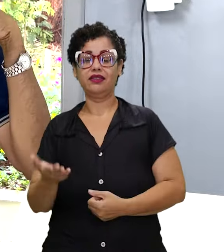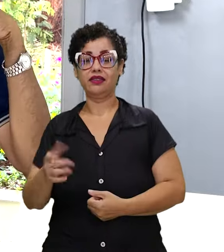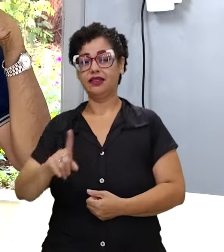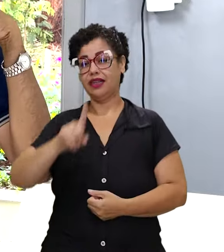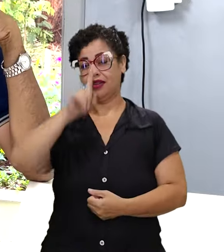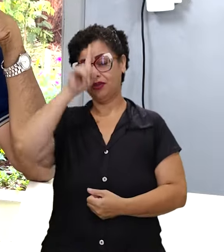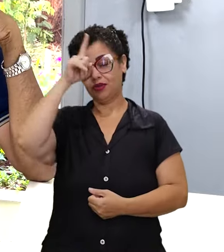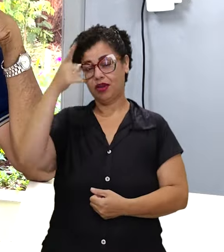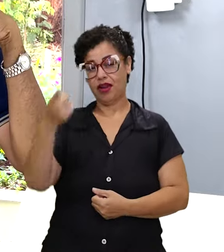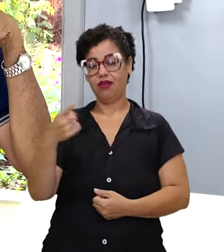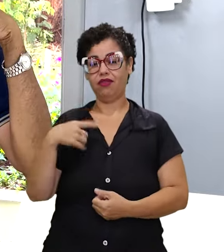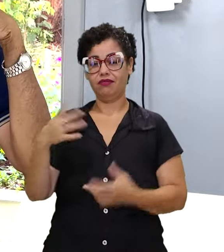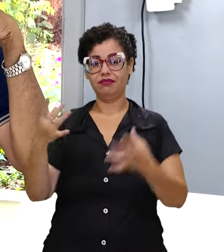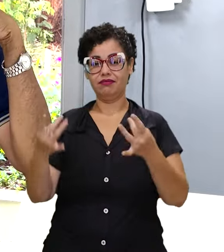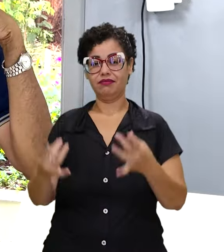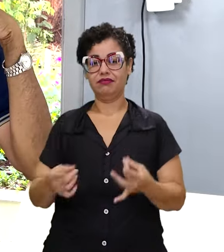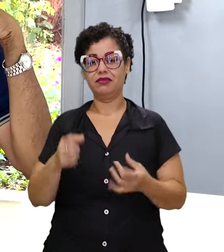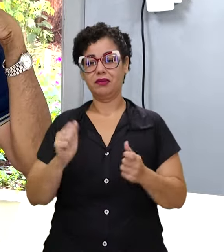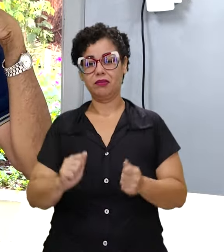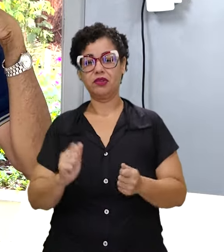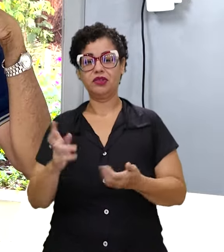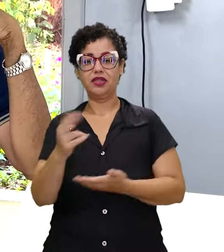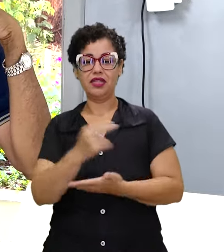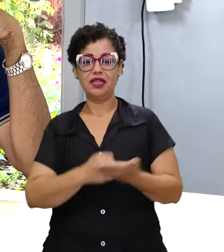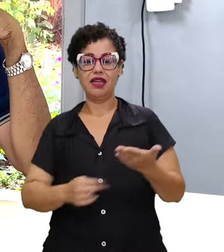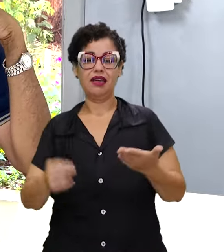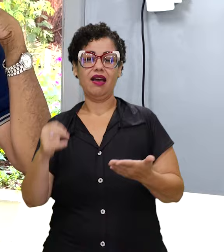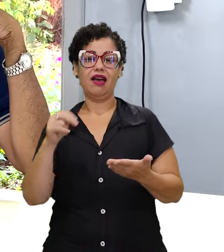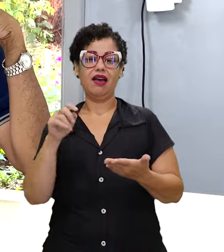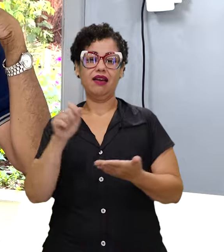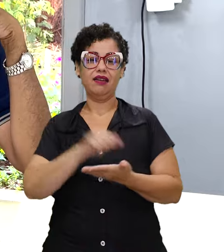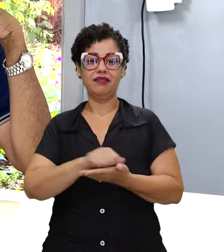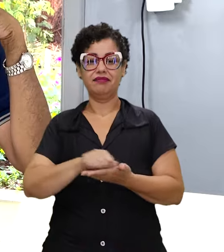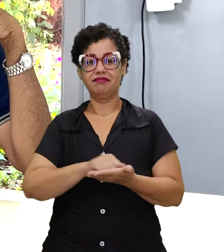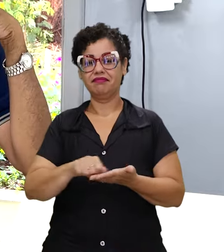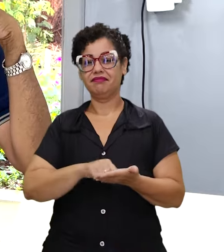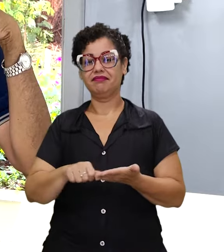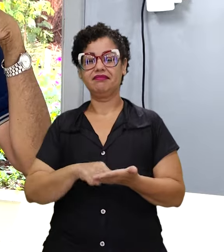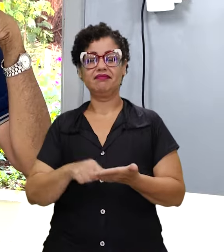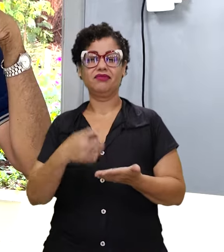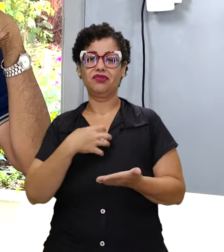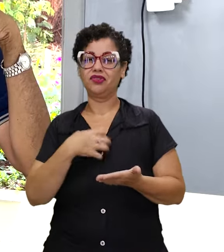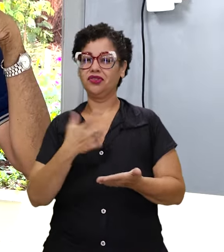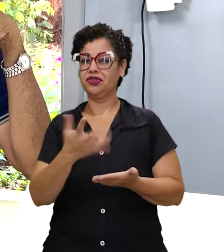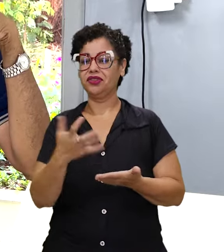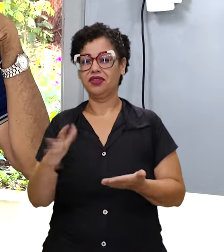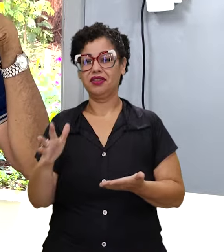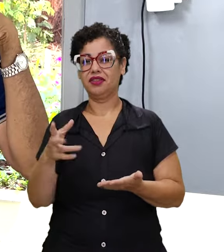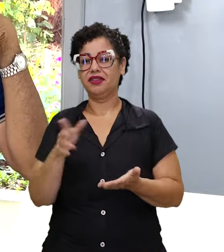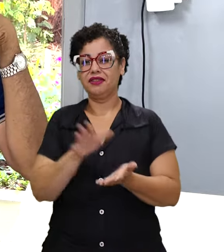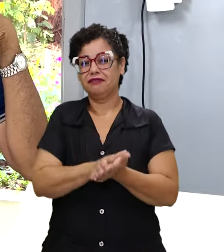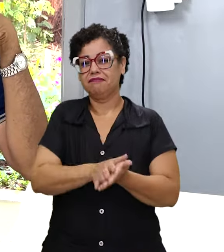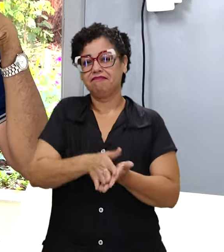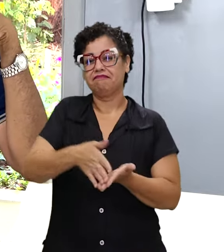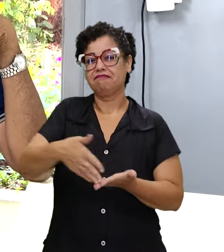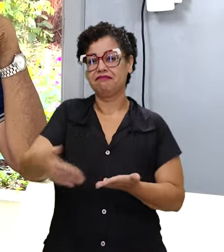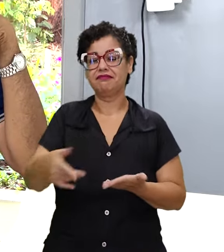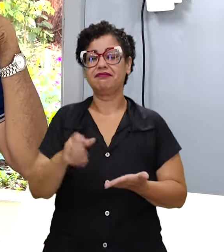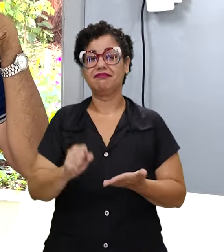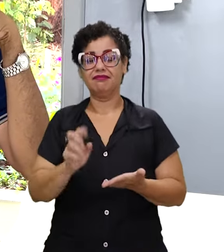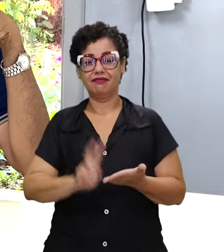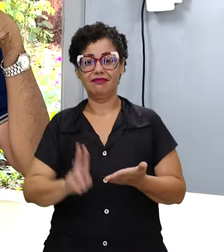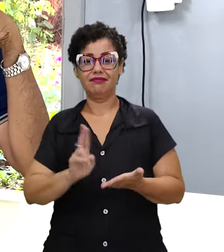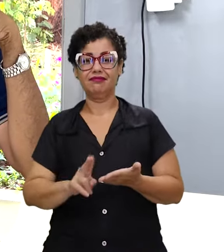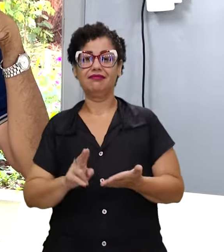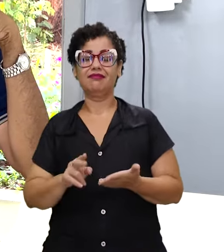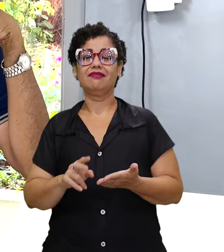natural, como está, você pode assinar, pode desenhar em cima, outras formas, pode imprimir, trabalhar